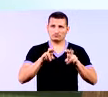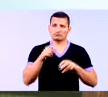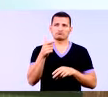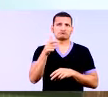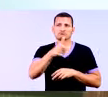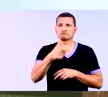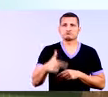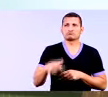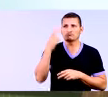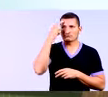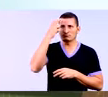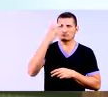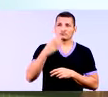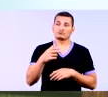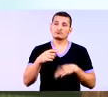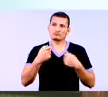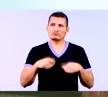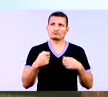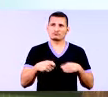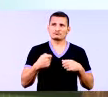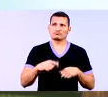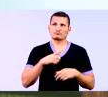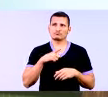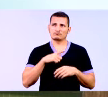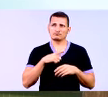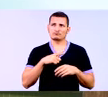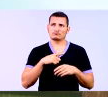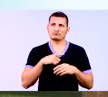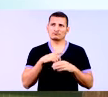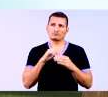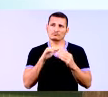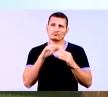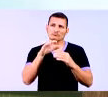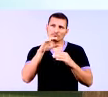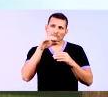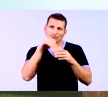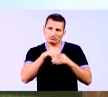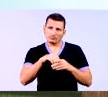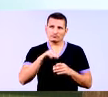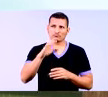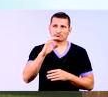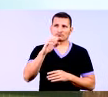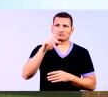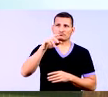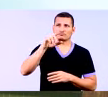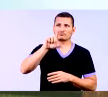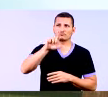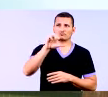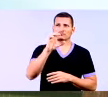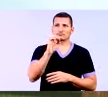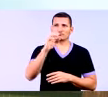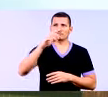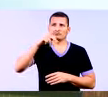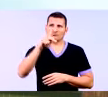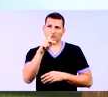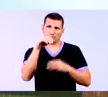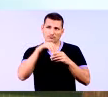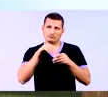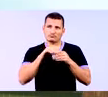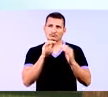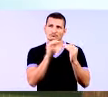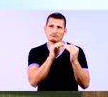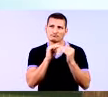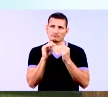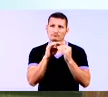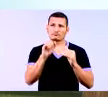inteligência, então é necessário que se tenha um clock de sincronismo. O que é esse clock? É um tempo